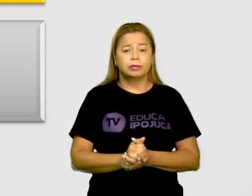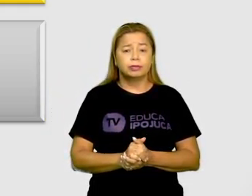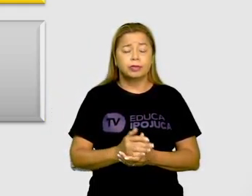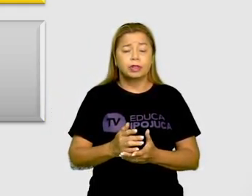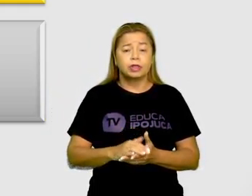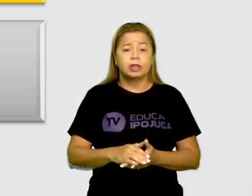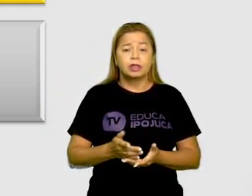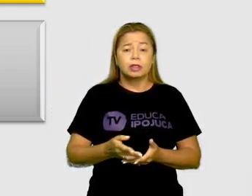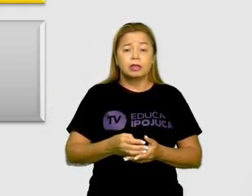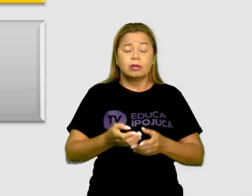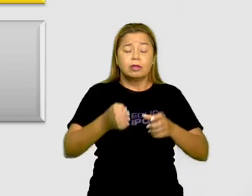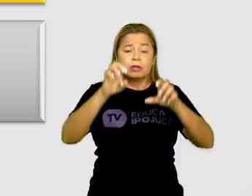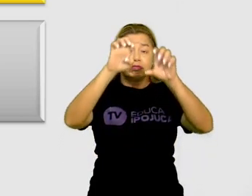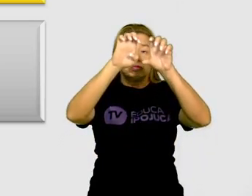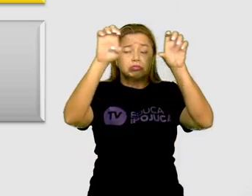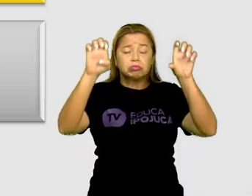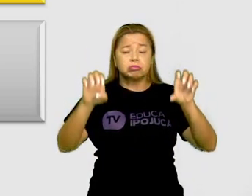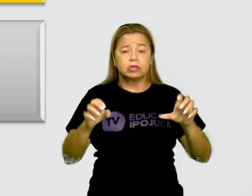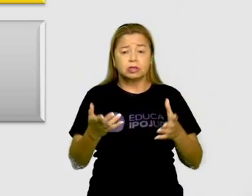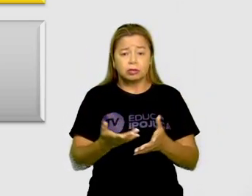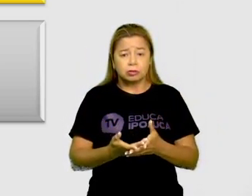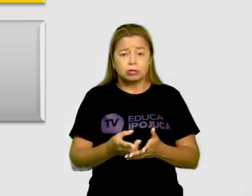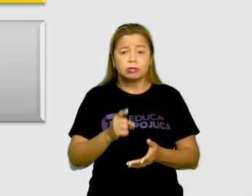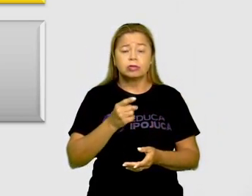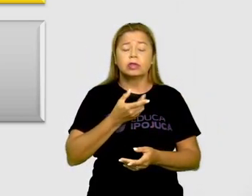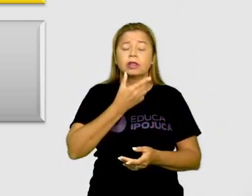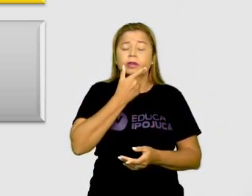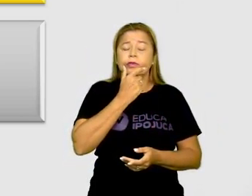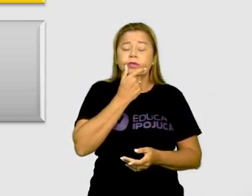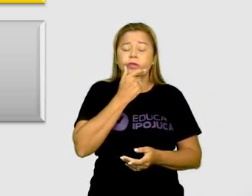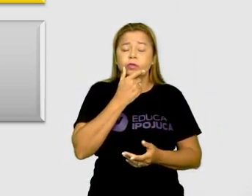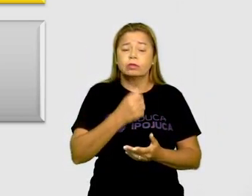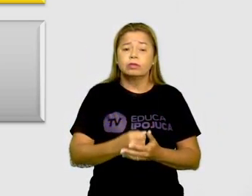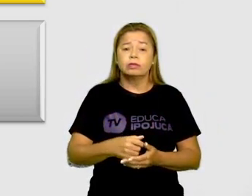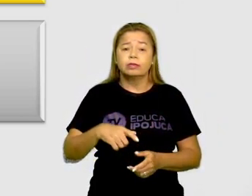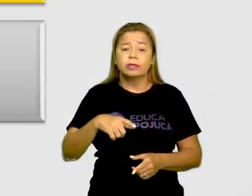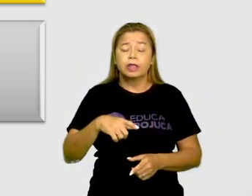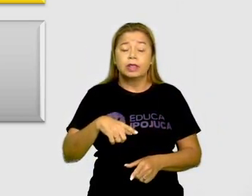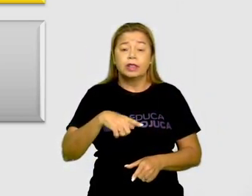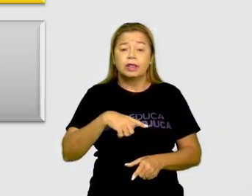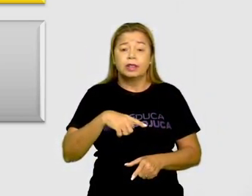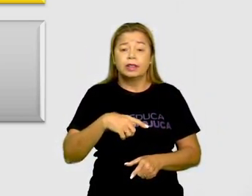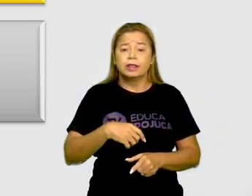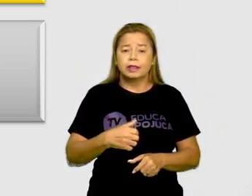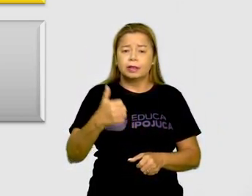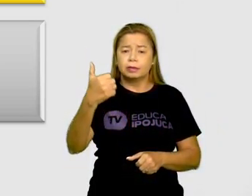sistema britânico, nós temos a polegada, os pés,